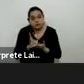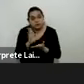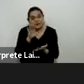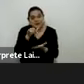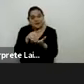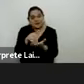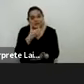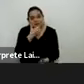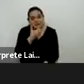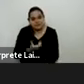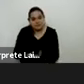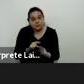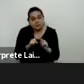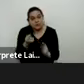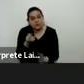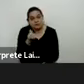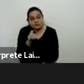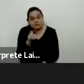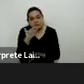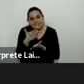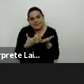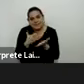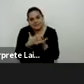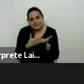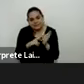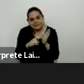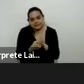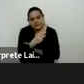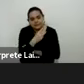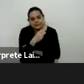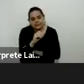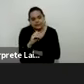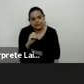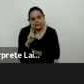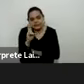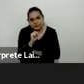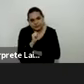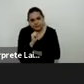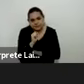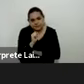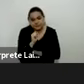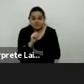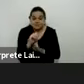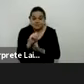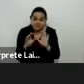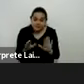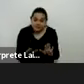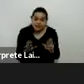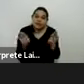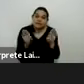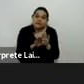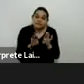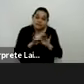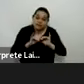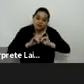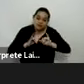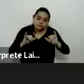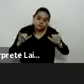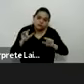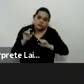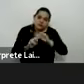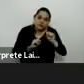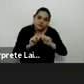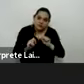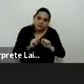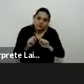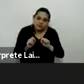um valor metade, ou seja, com R$ 300. Tivemos também a notícia que o presidente,